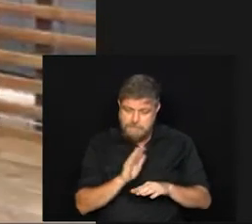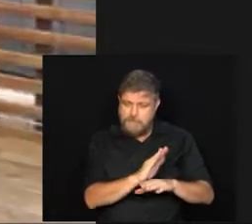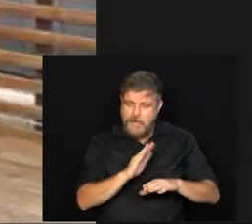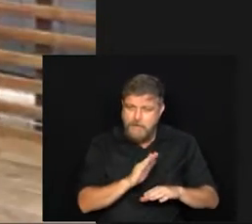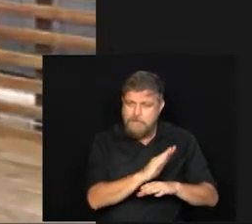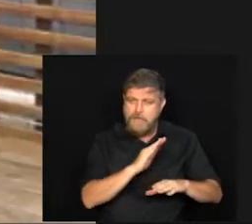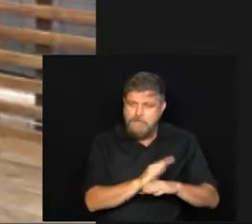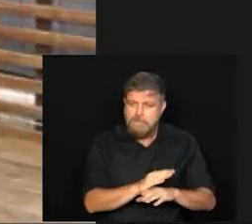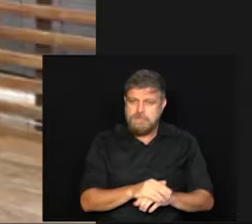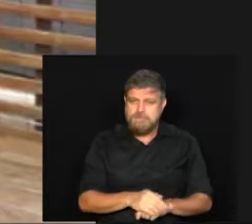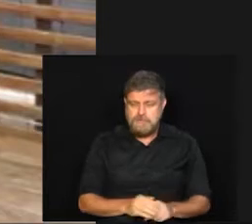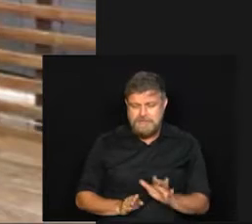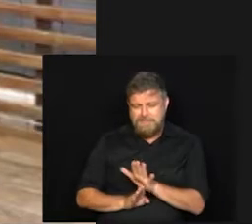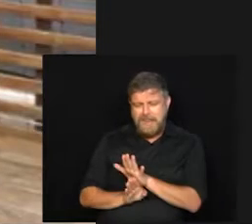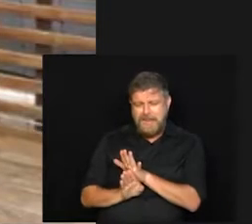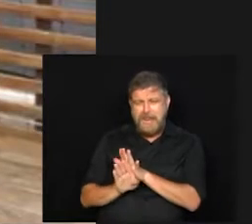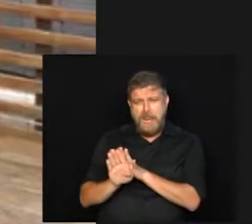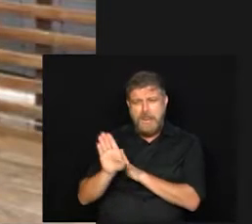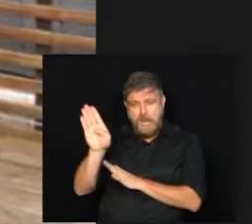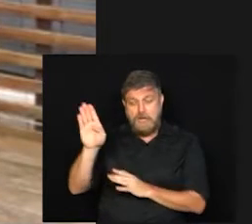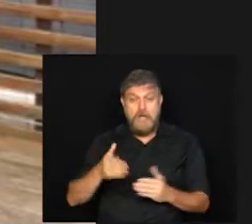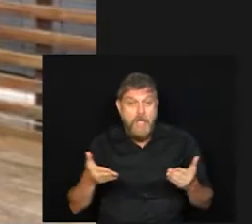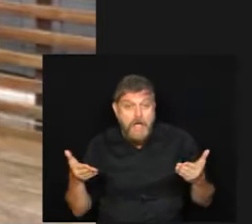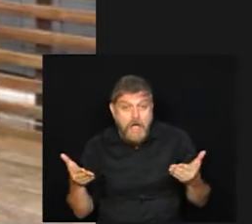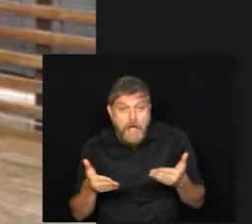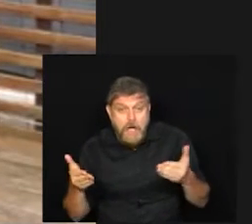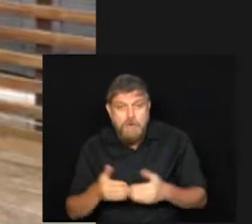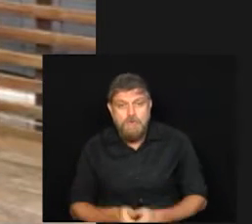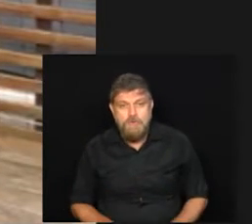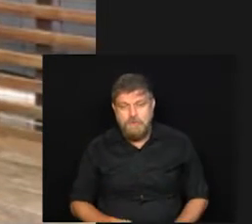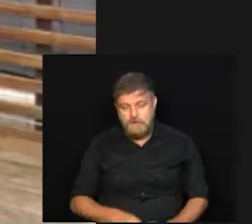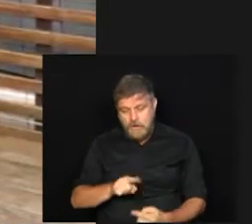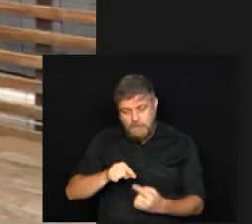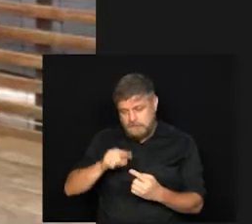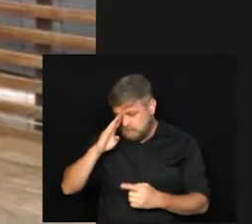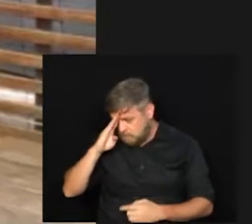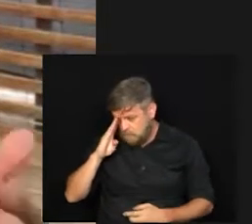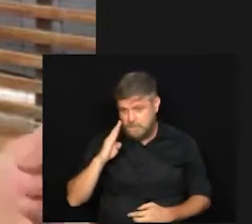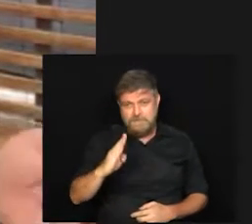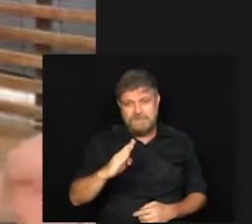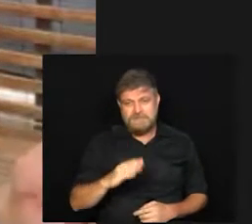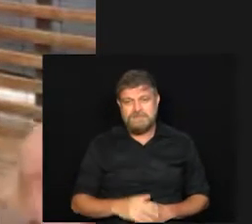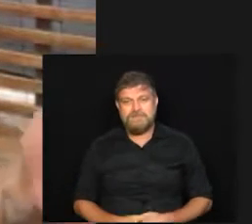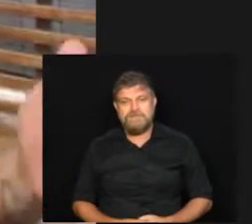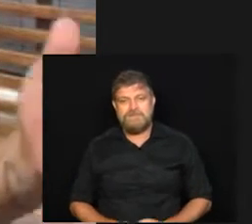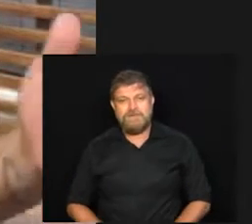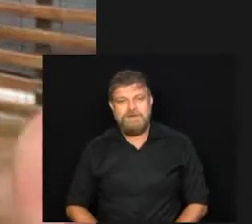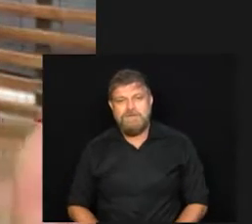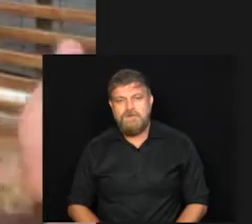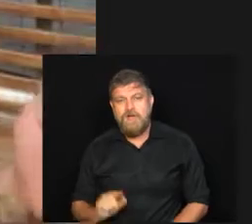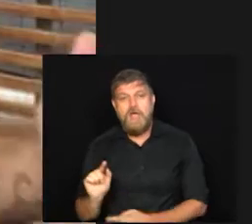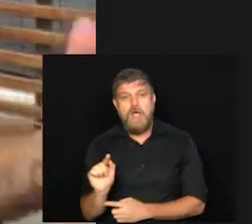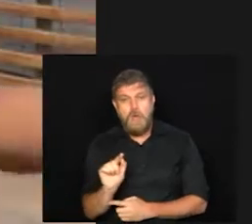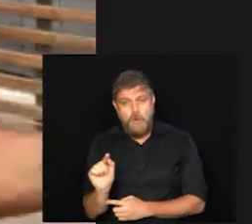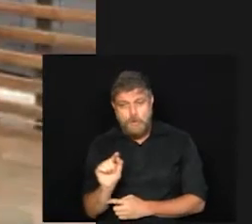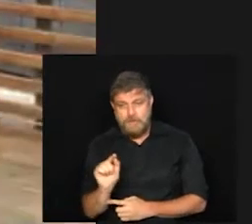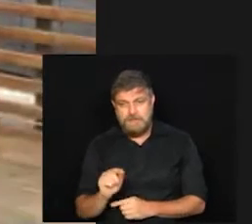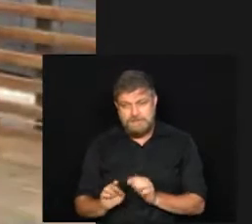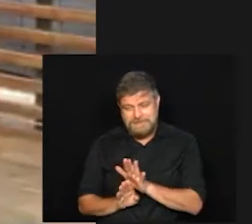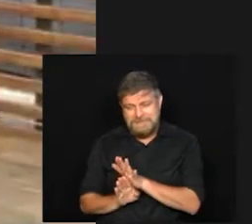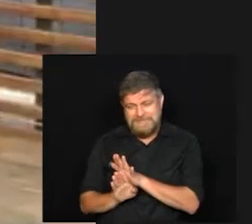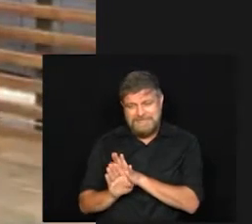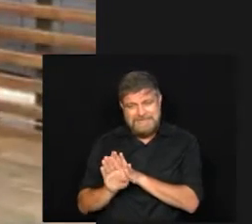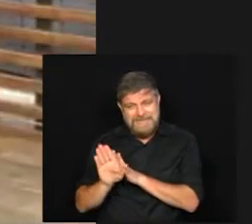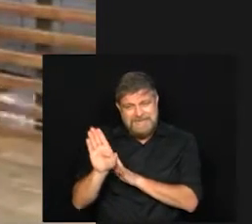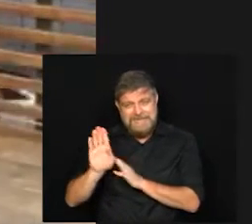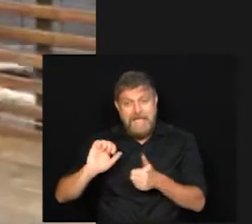cresceu demais. Agora, meu principal objetivo é fazer com que esse crescimento tenha